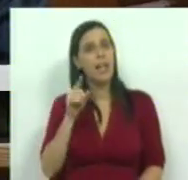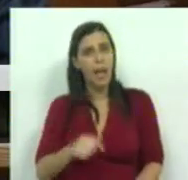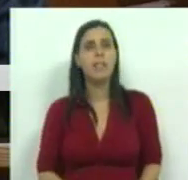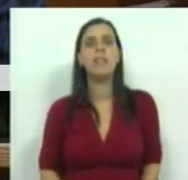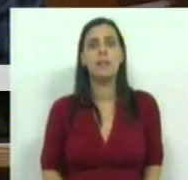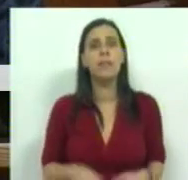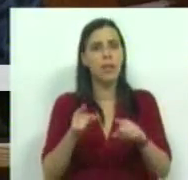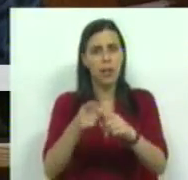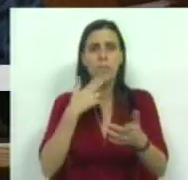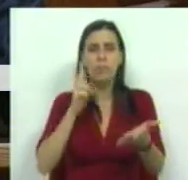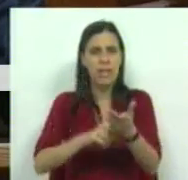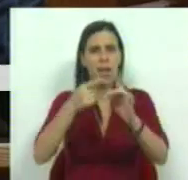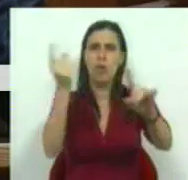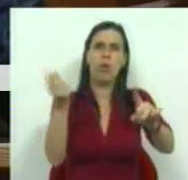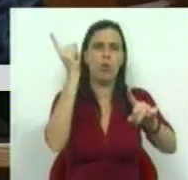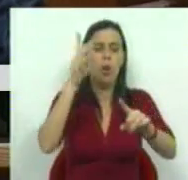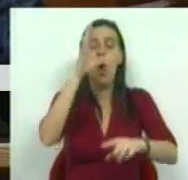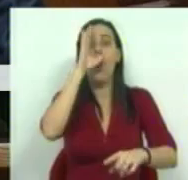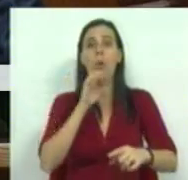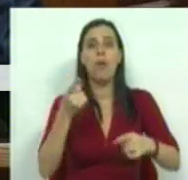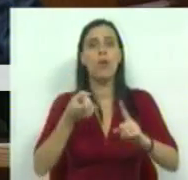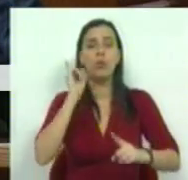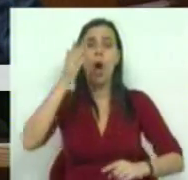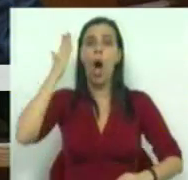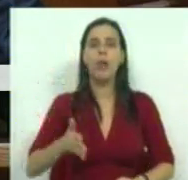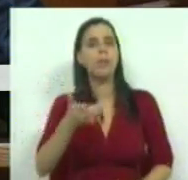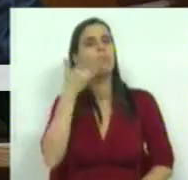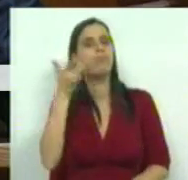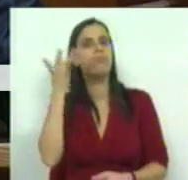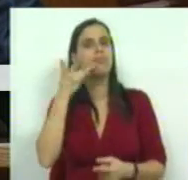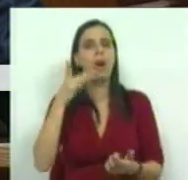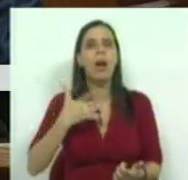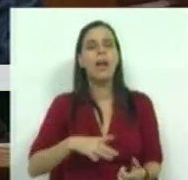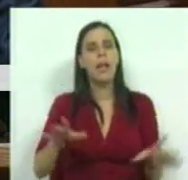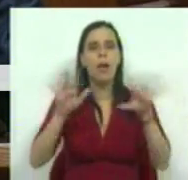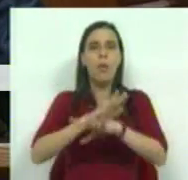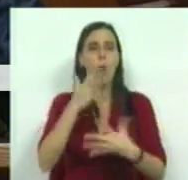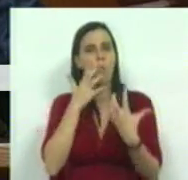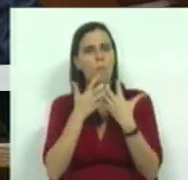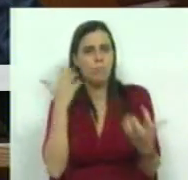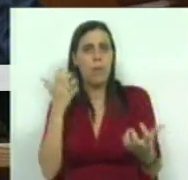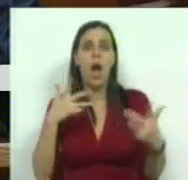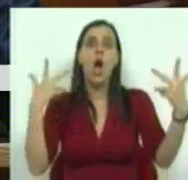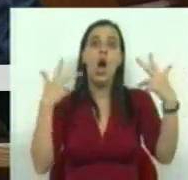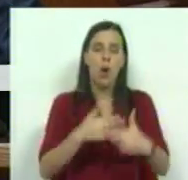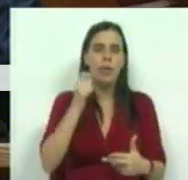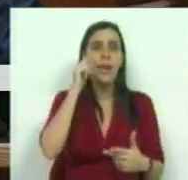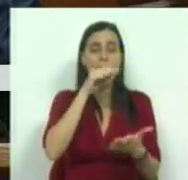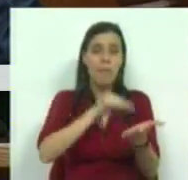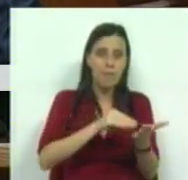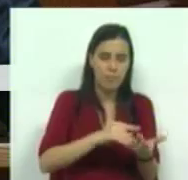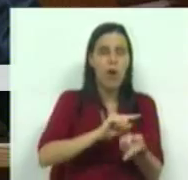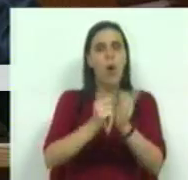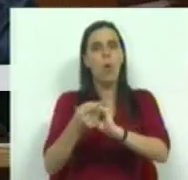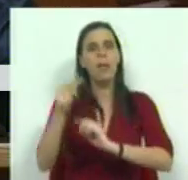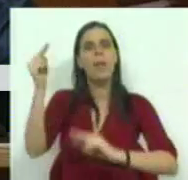CDS. Isso não é sério. O Governo só não é austero na demagogia com quem quer escamotear o óbvio. Corta a quem menos tem para